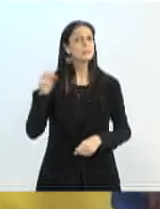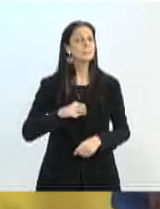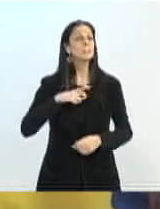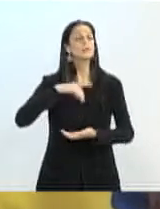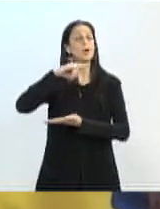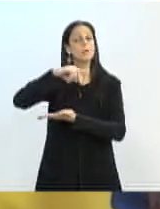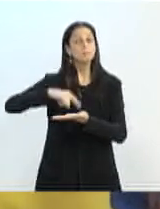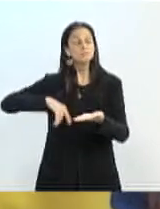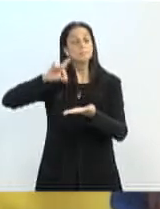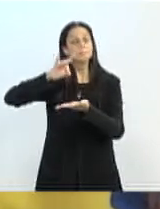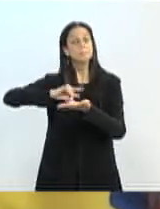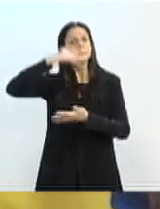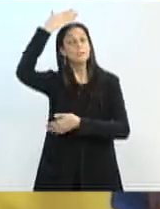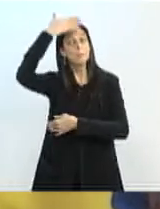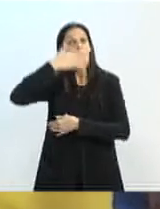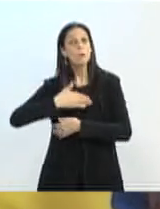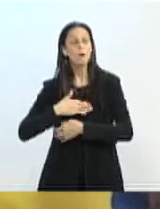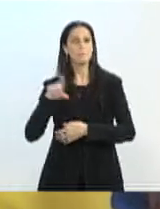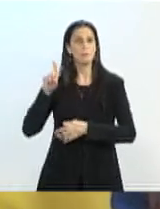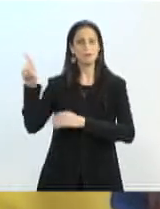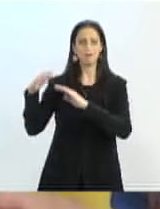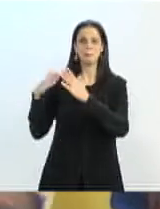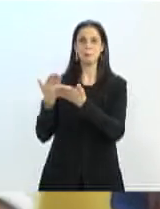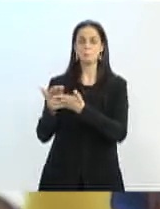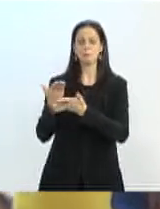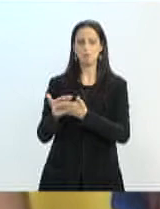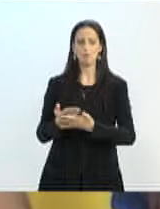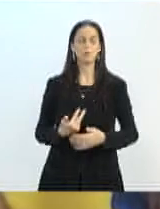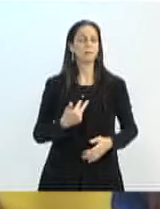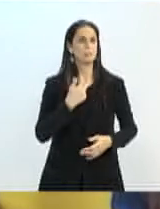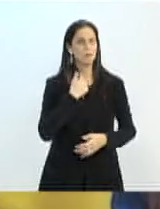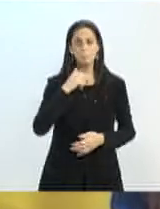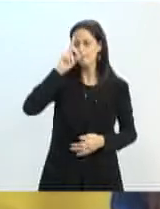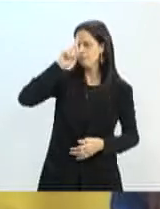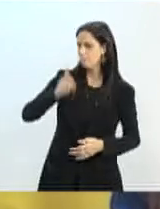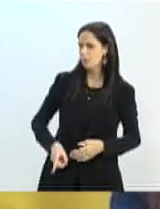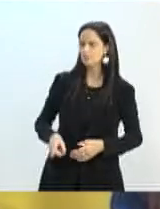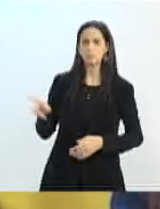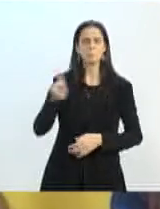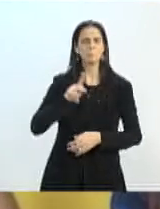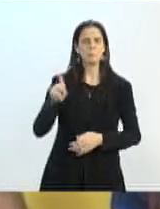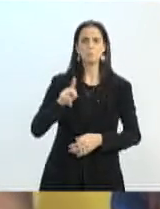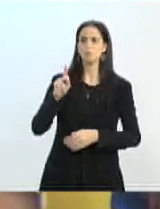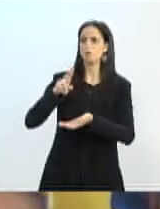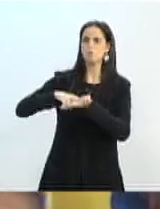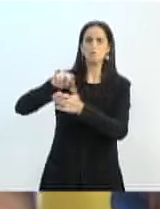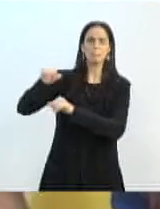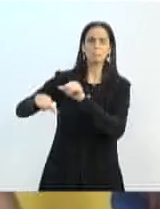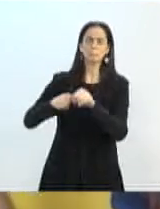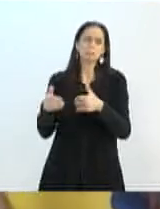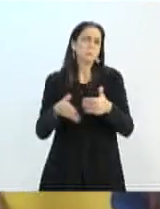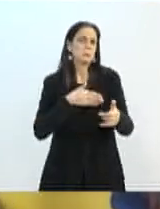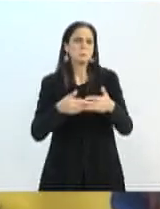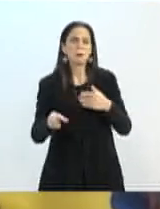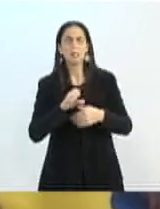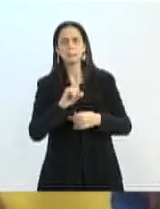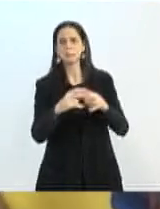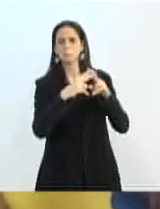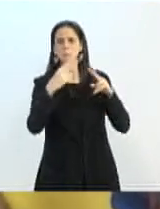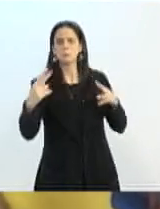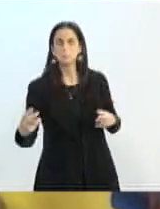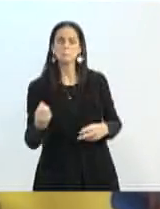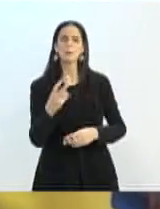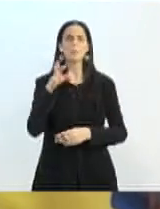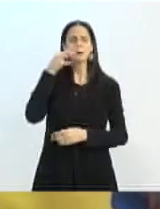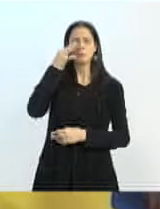hipótese alguma, o professor a mudar nota nenhuma no diário. Porque o professor fez o seu trabalho, seja online ou seja, ele fez o seu trabalho.